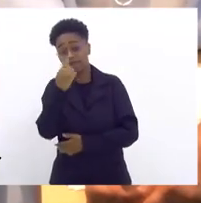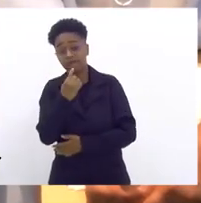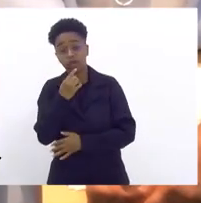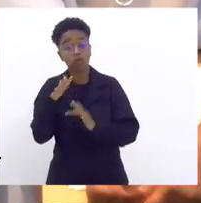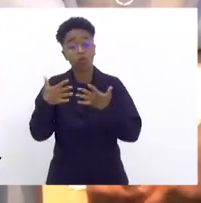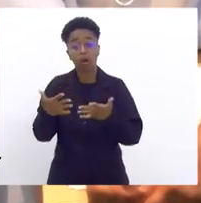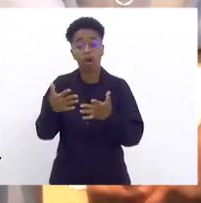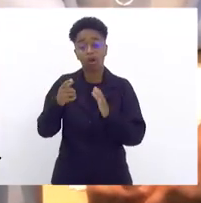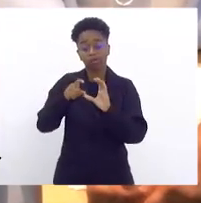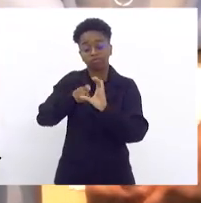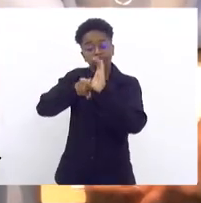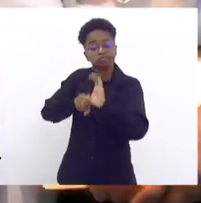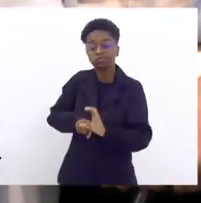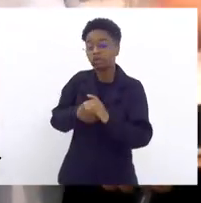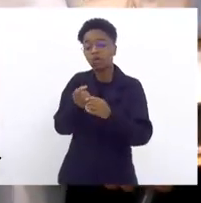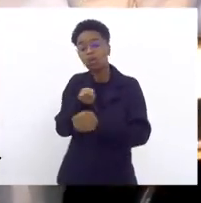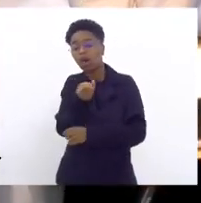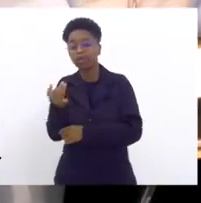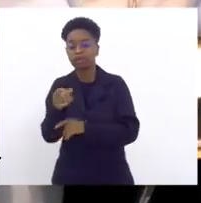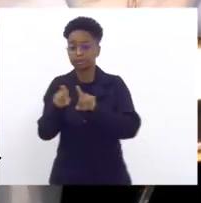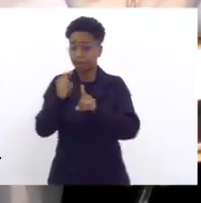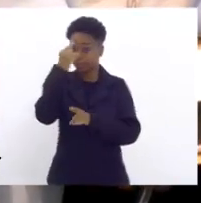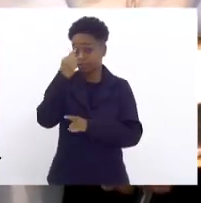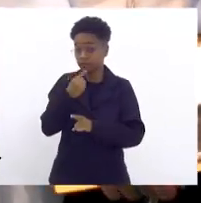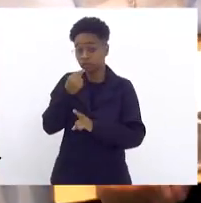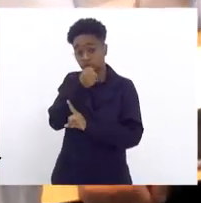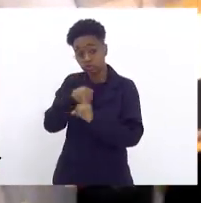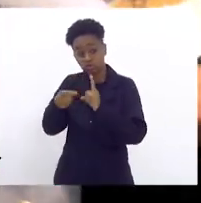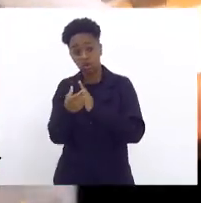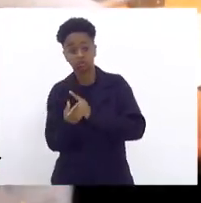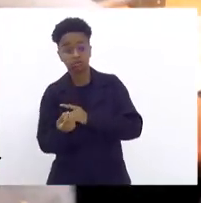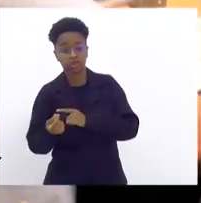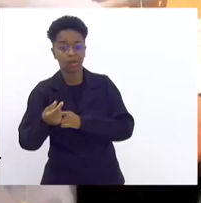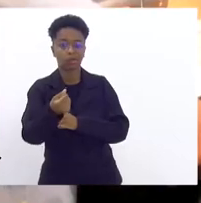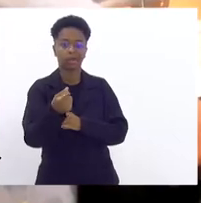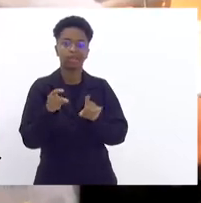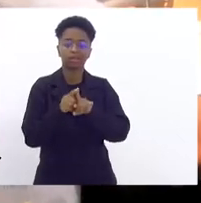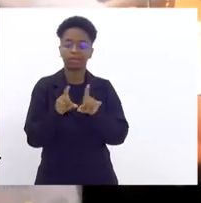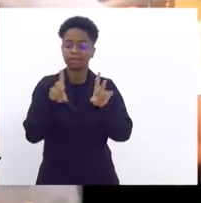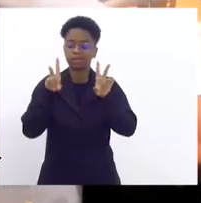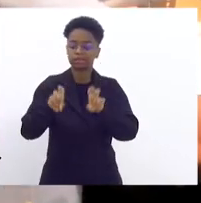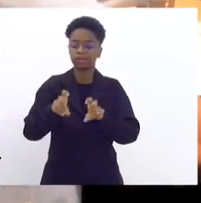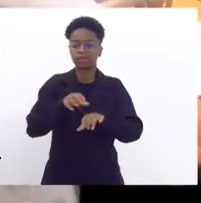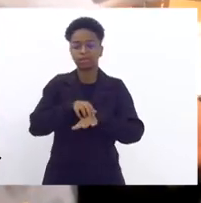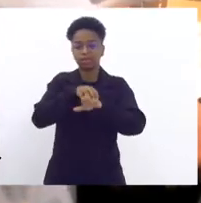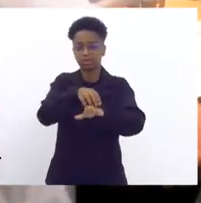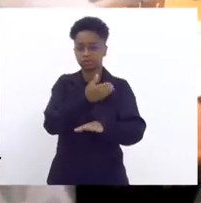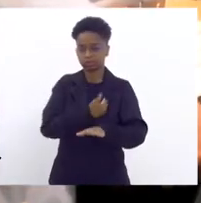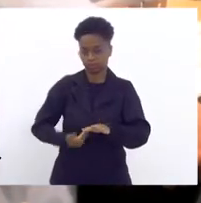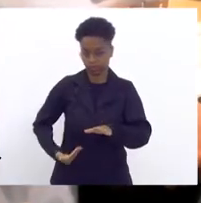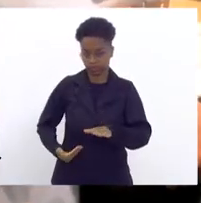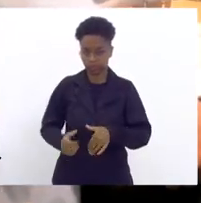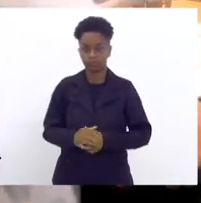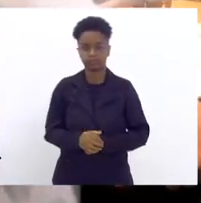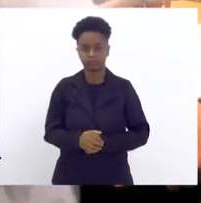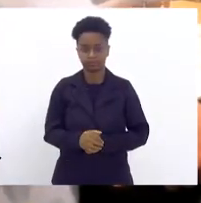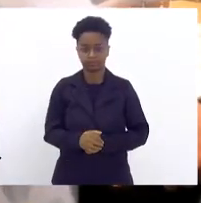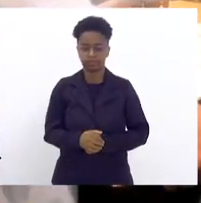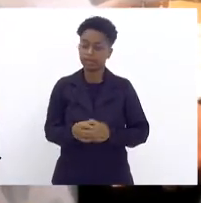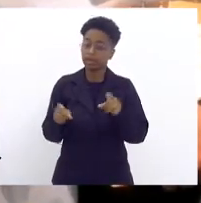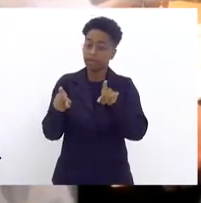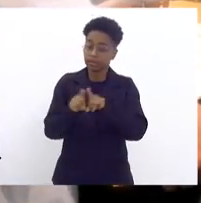de dependência porque aí o perfil socioeconômico a gente cuida da questão do transporte público né que também